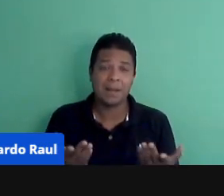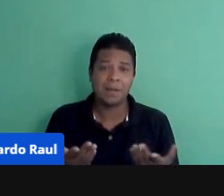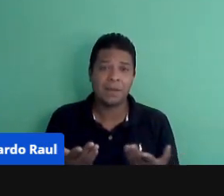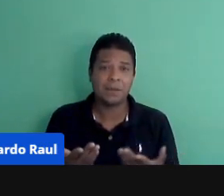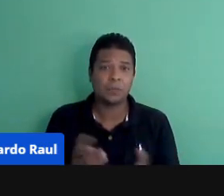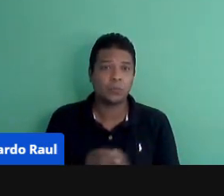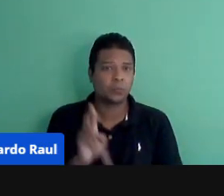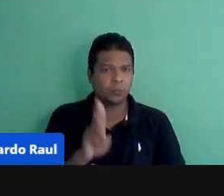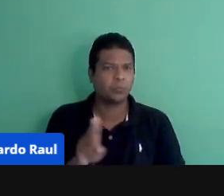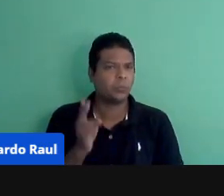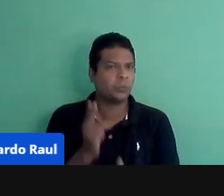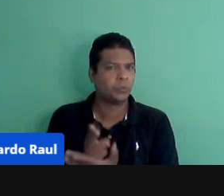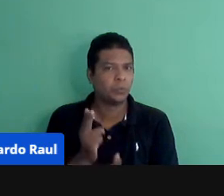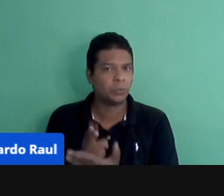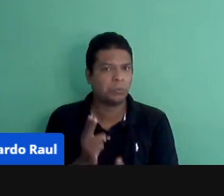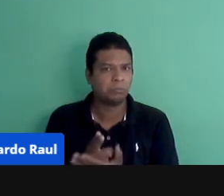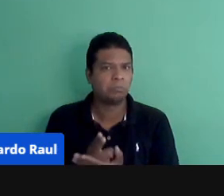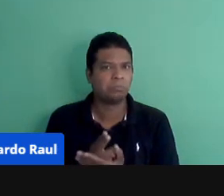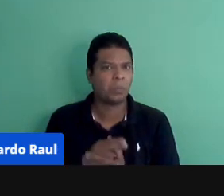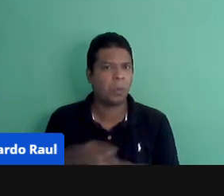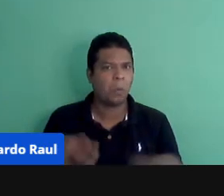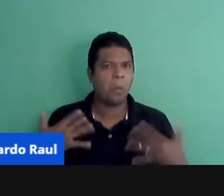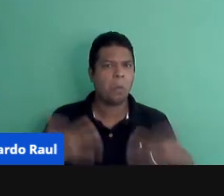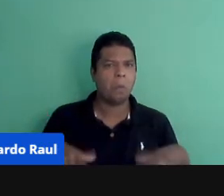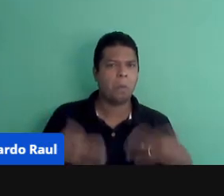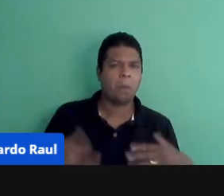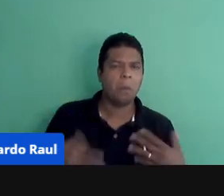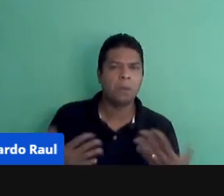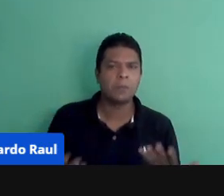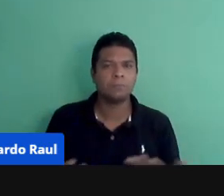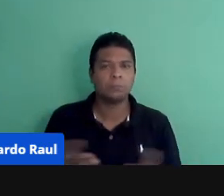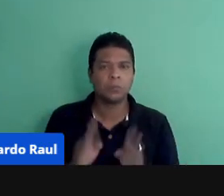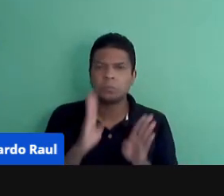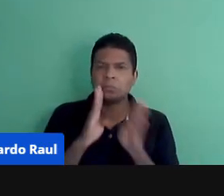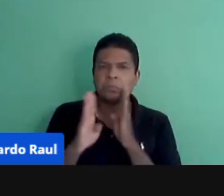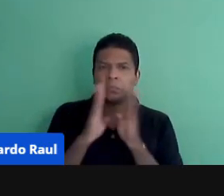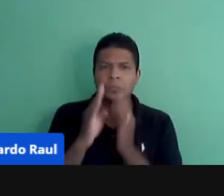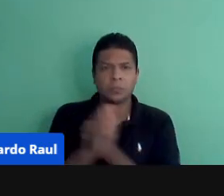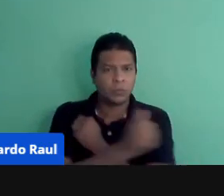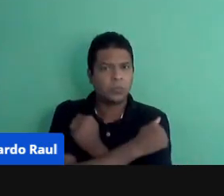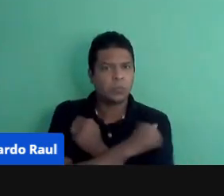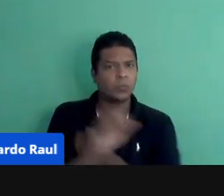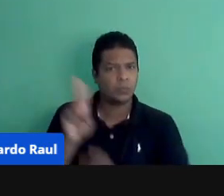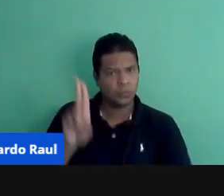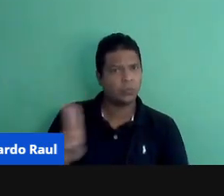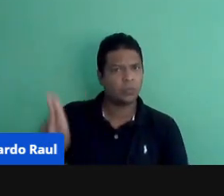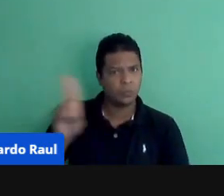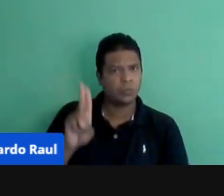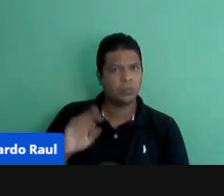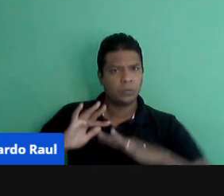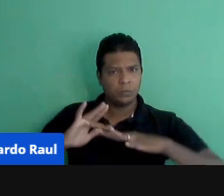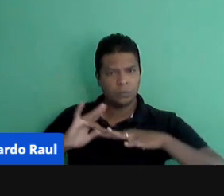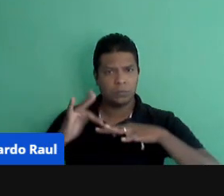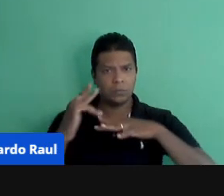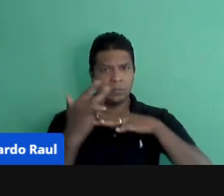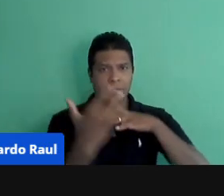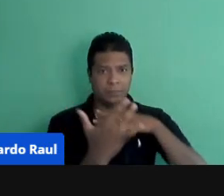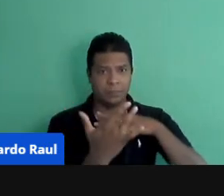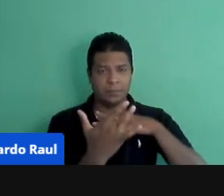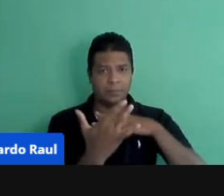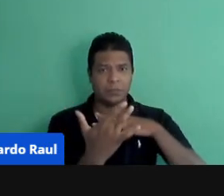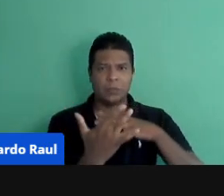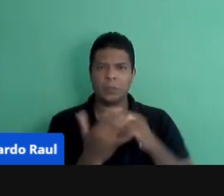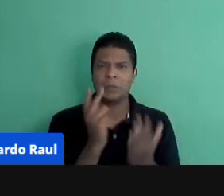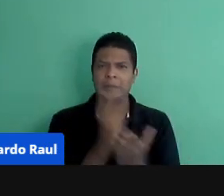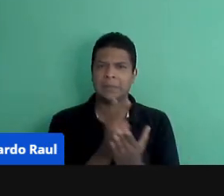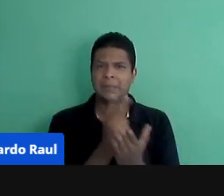assim, algo surpreendente. Os alunos estão no Facebook, né? Eles usam as redes sociais, né? A todo